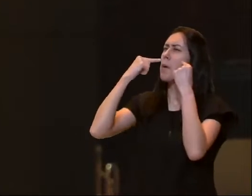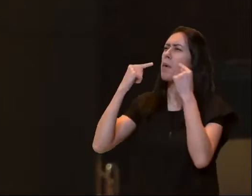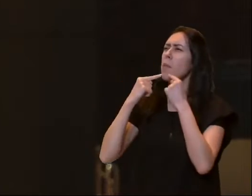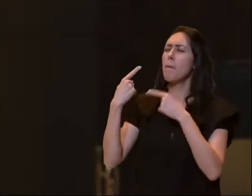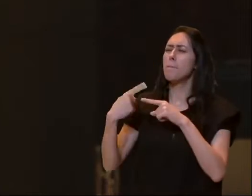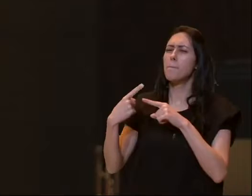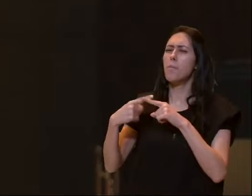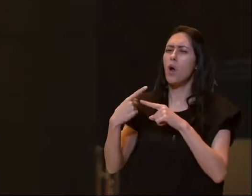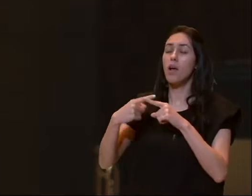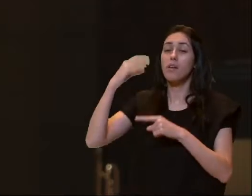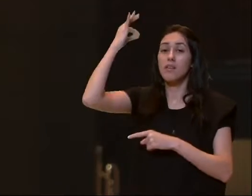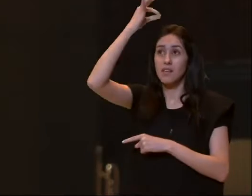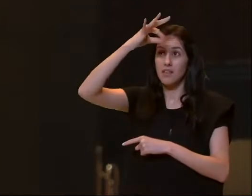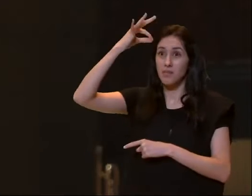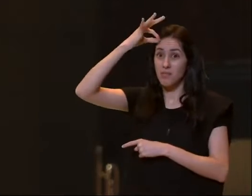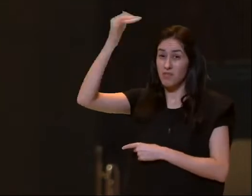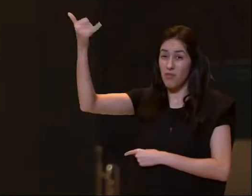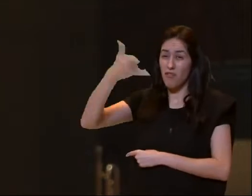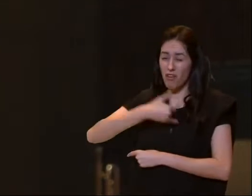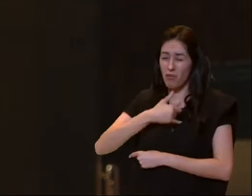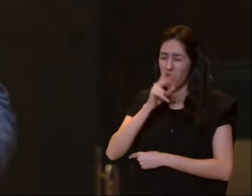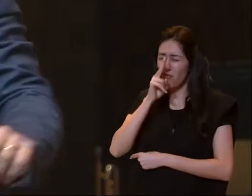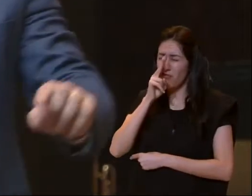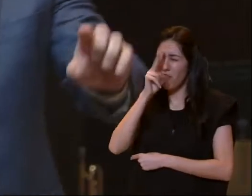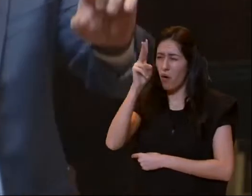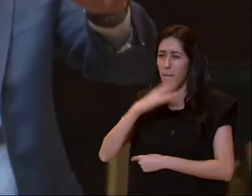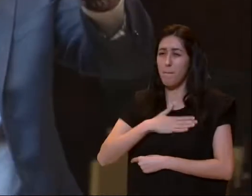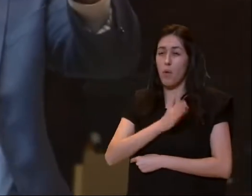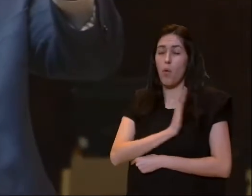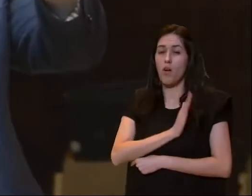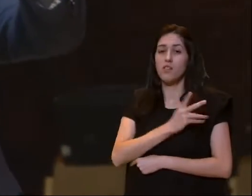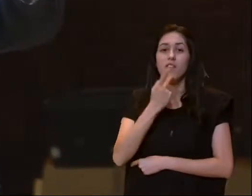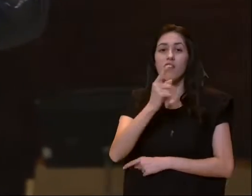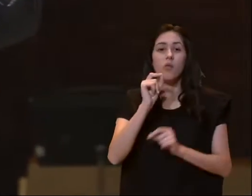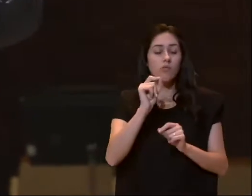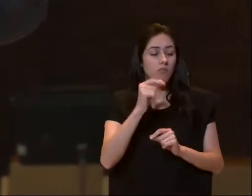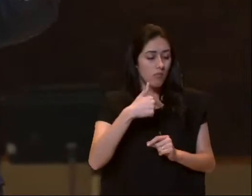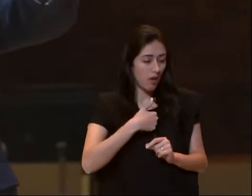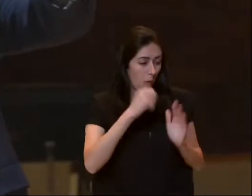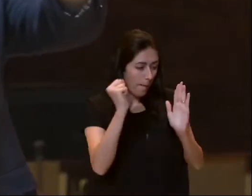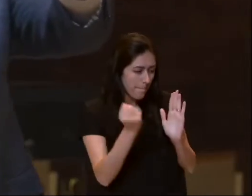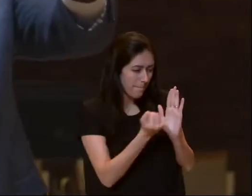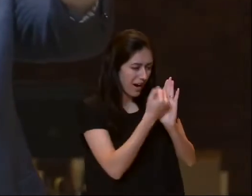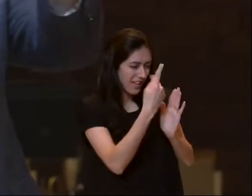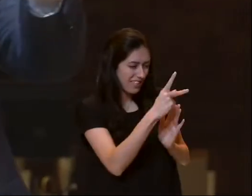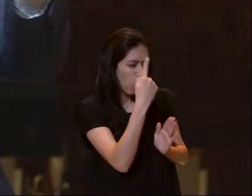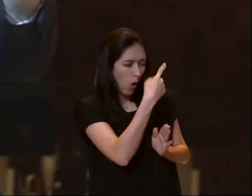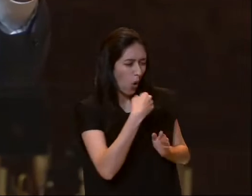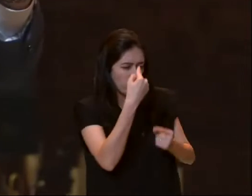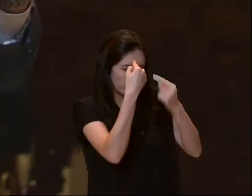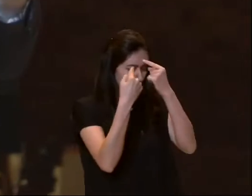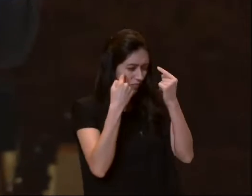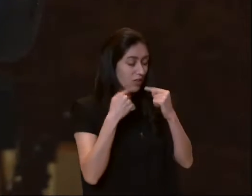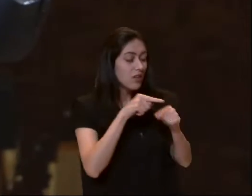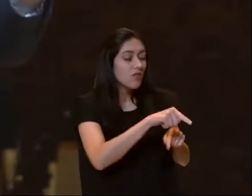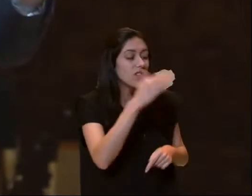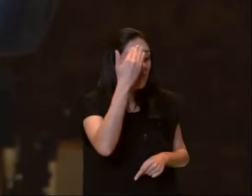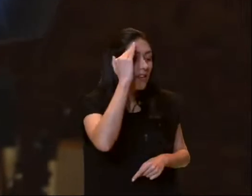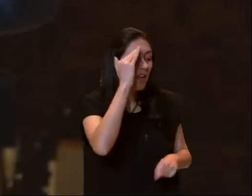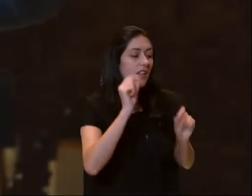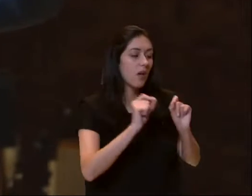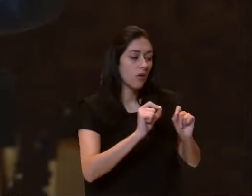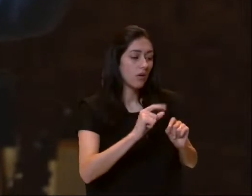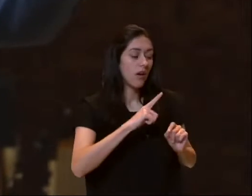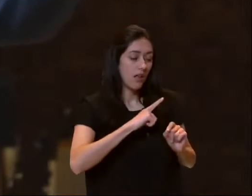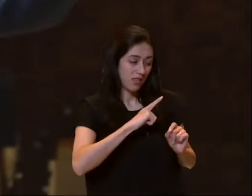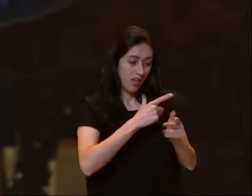E o Espírito Santo falou bem forte no meu coração. Eu deixei essa marca no teu rosto para você entender que existem coisas do